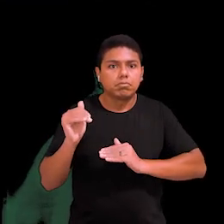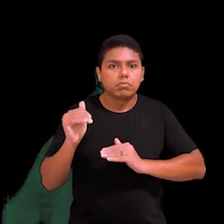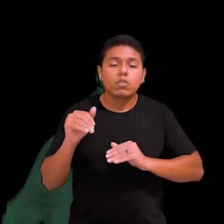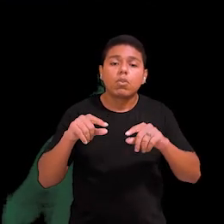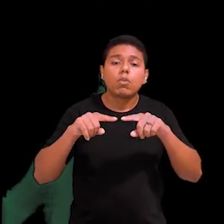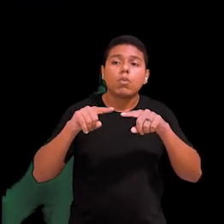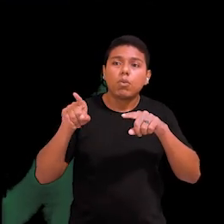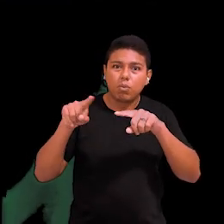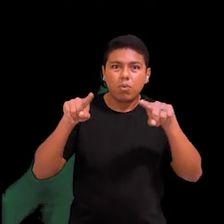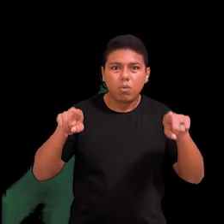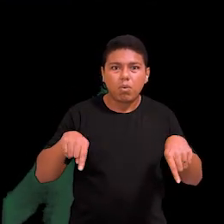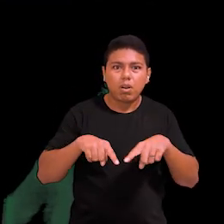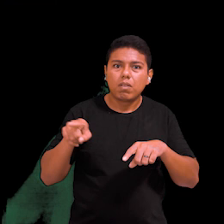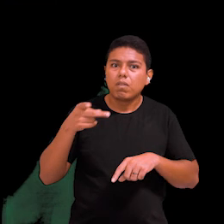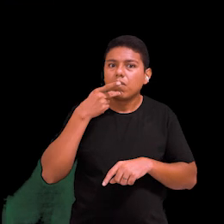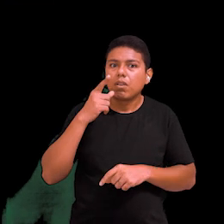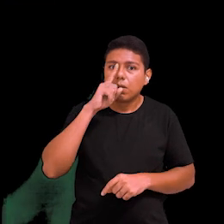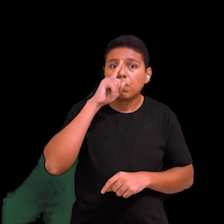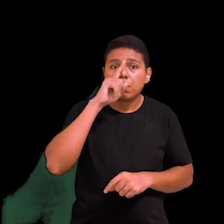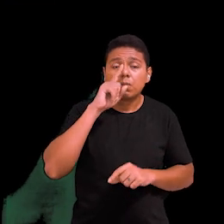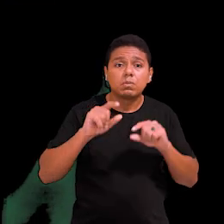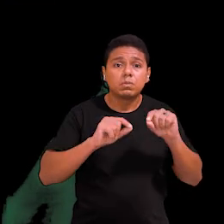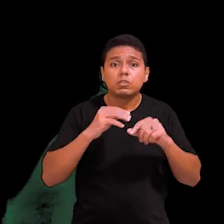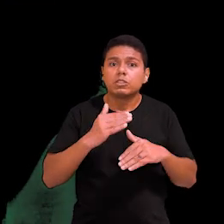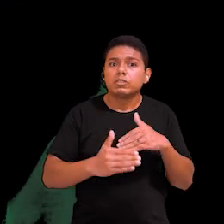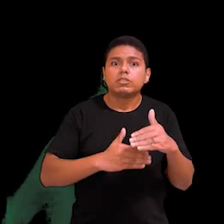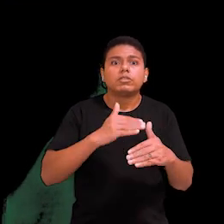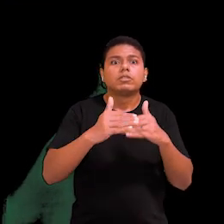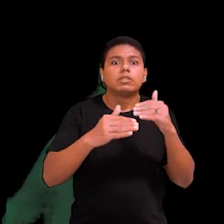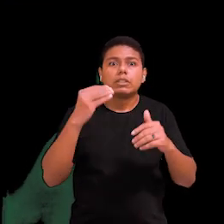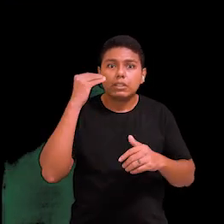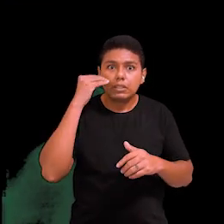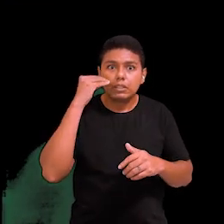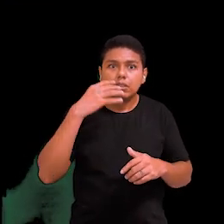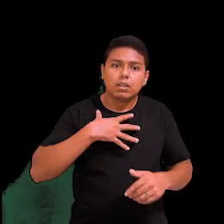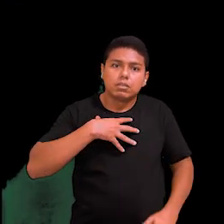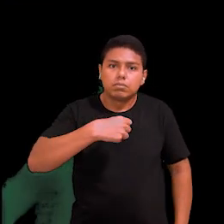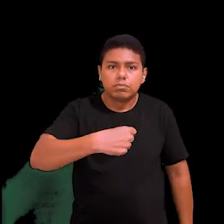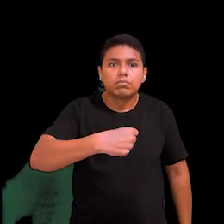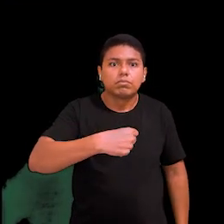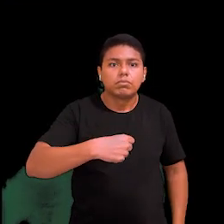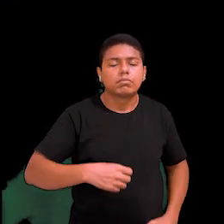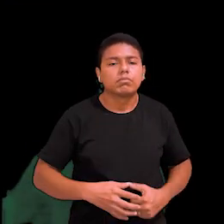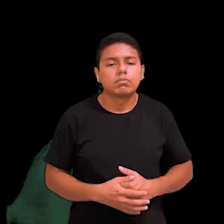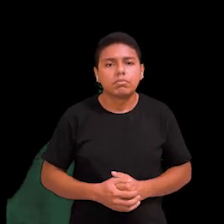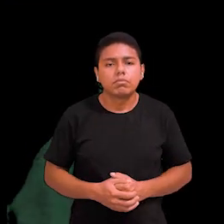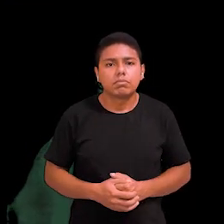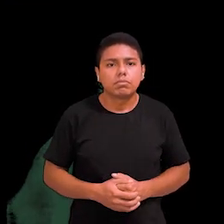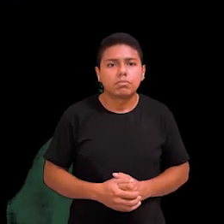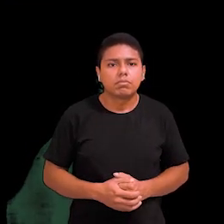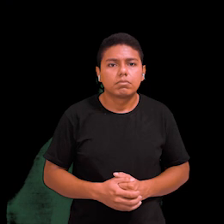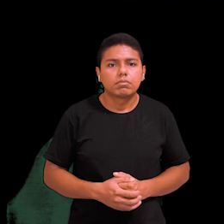quadro. Aqui chama a atenção ao risco, inclusive, de desenvolvimento de tentativa